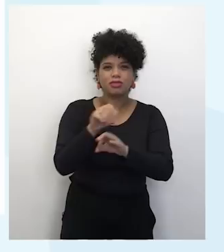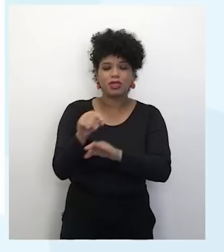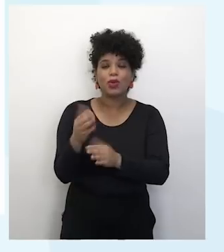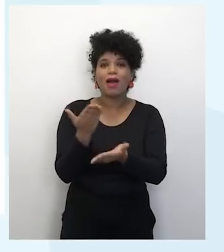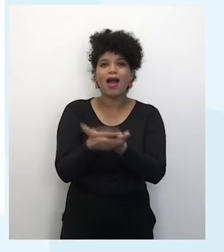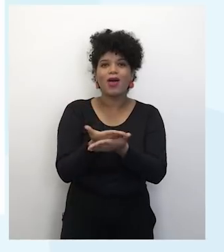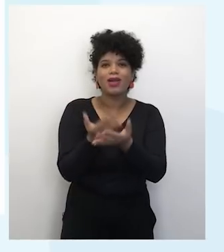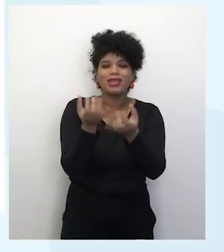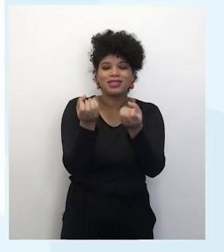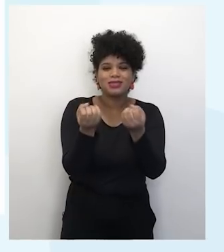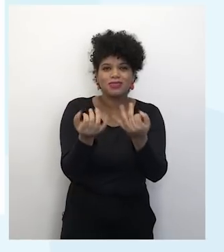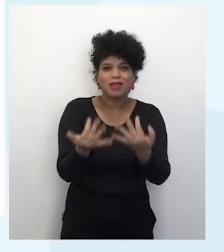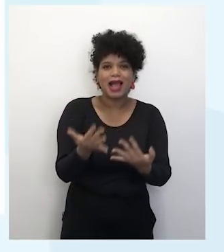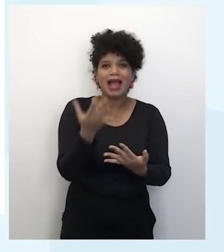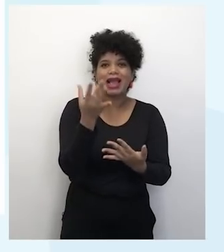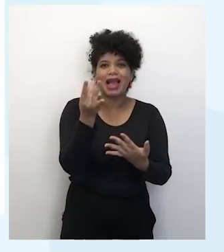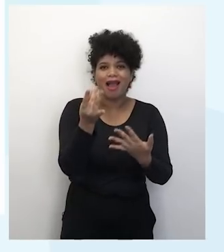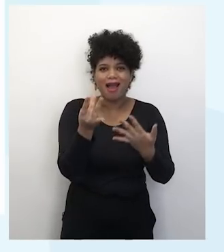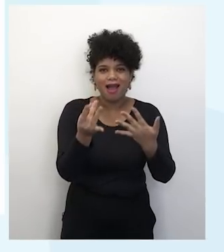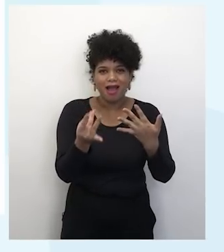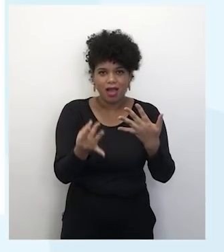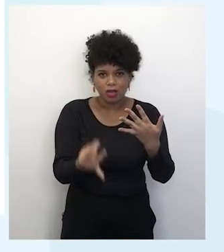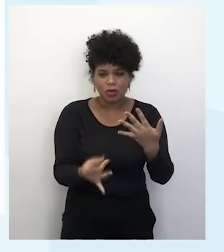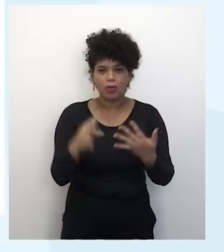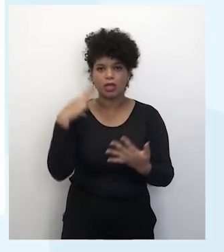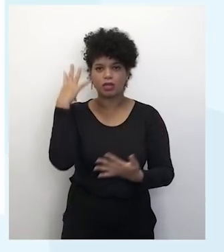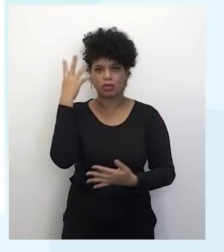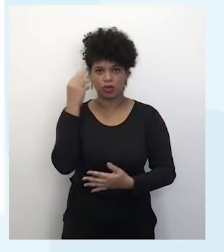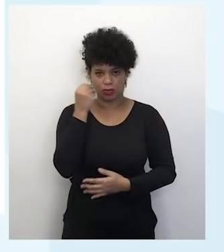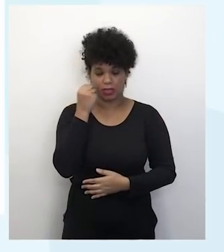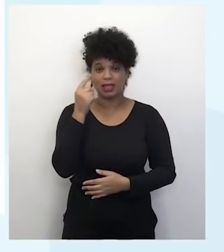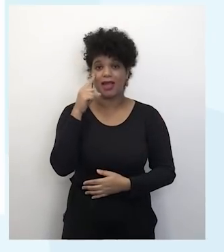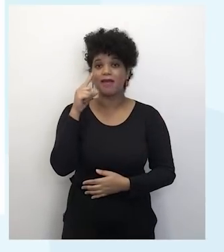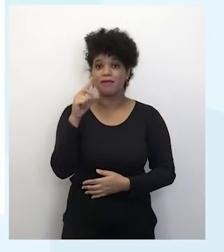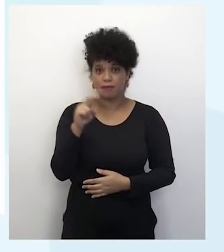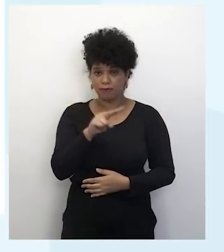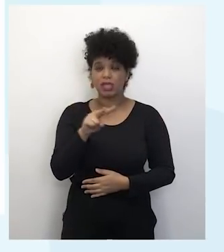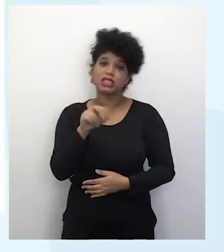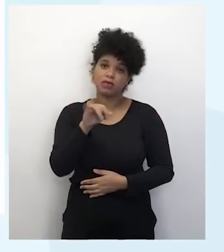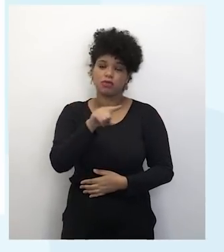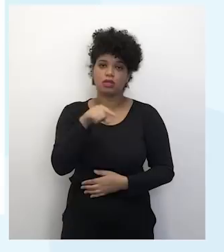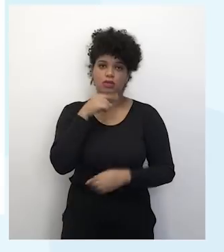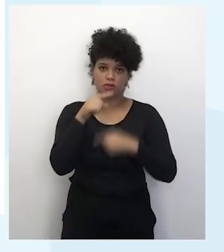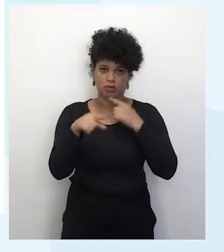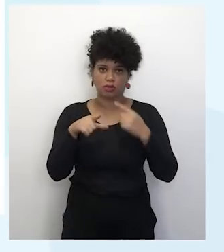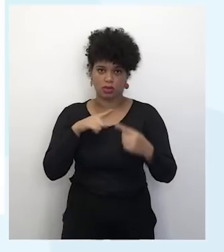competências. Então, se ele tiver dúvida, é só ir lá na aula do dia 7/4, que a gente